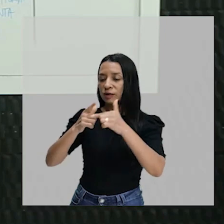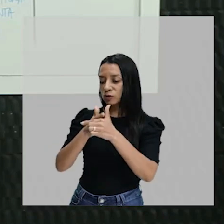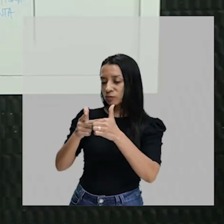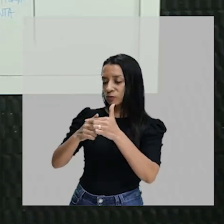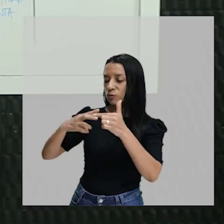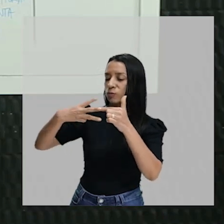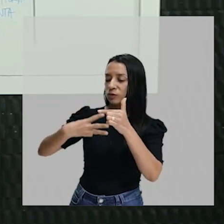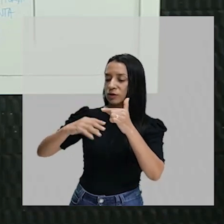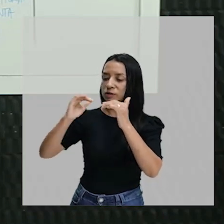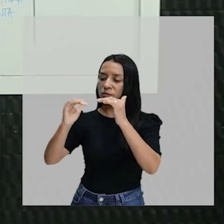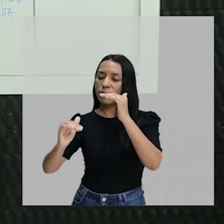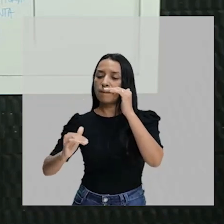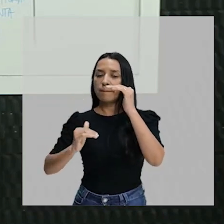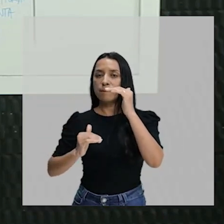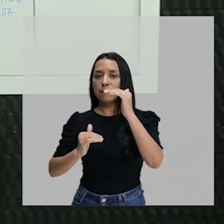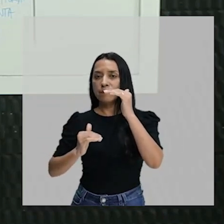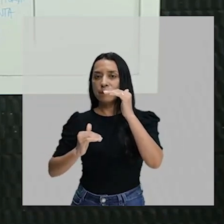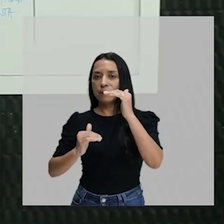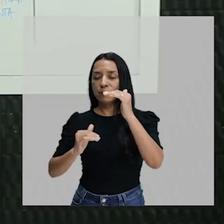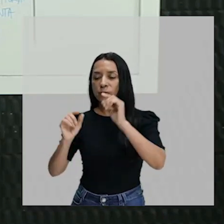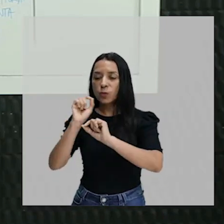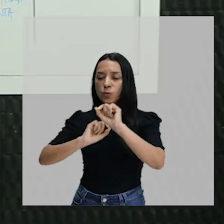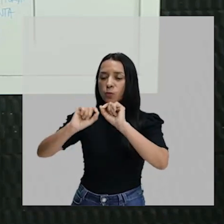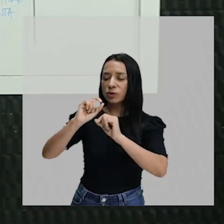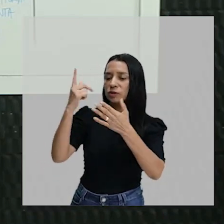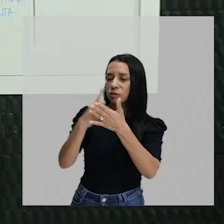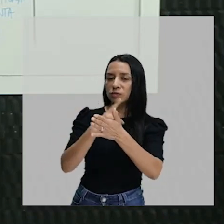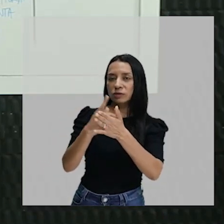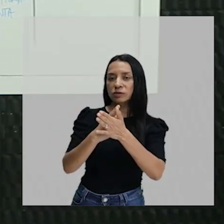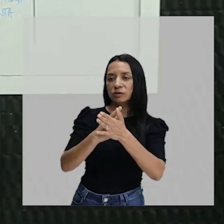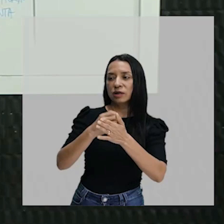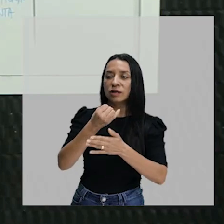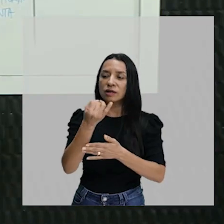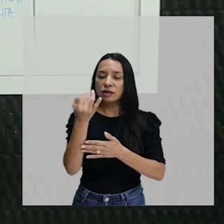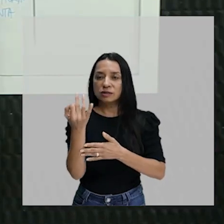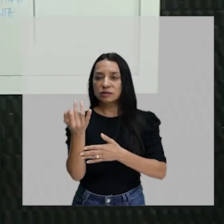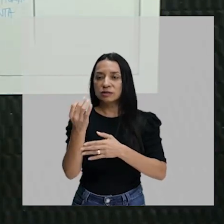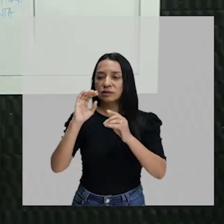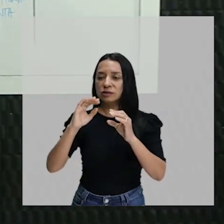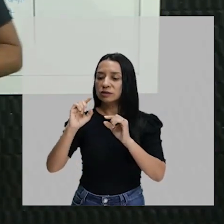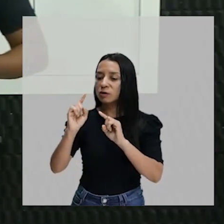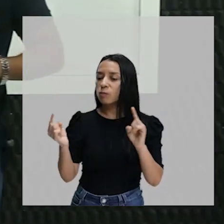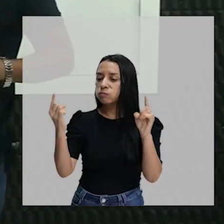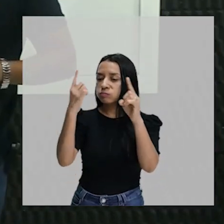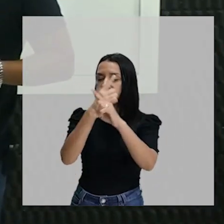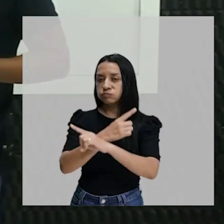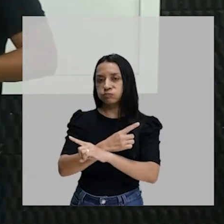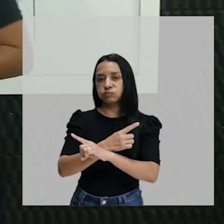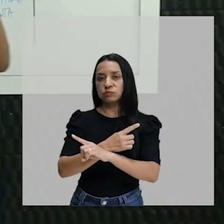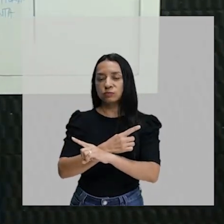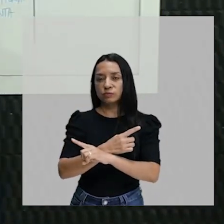certo então quando isso acontecer as grandes são inversamente proporcionais